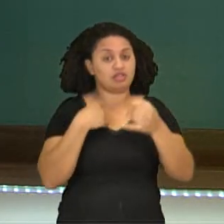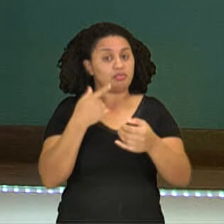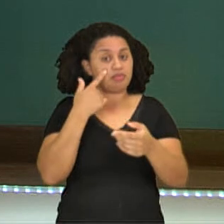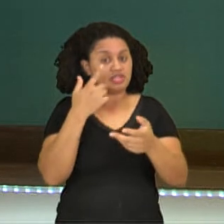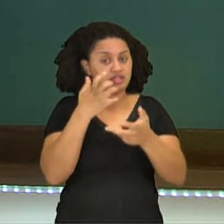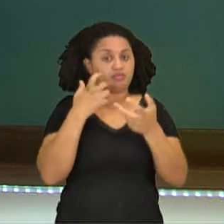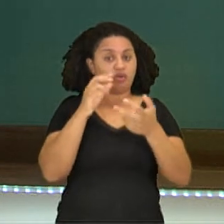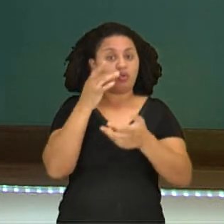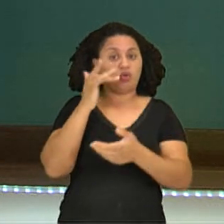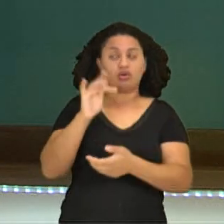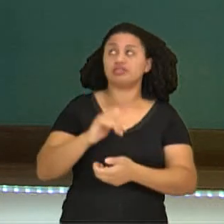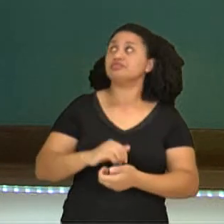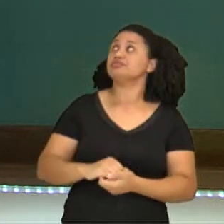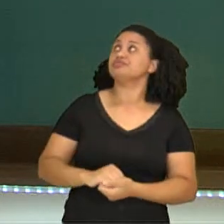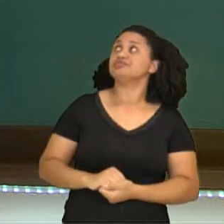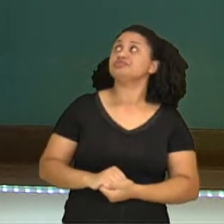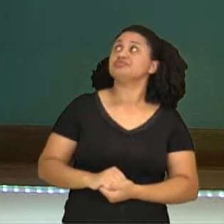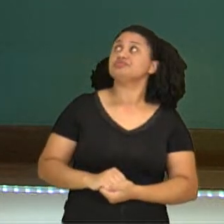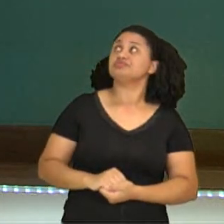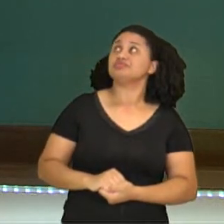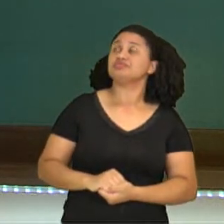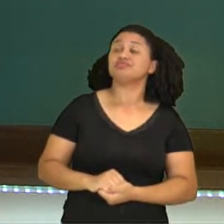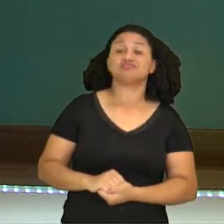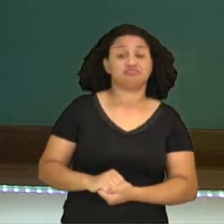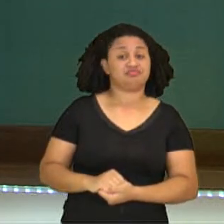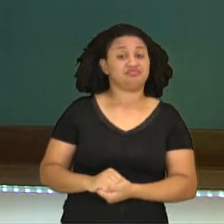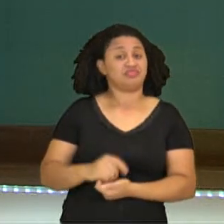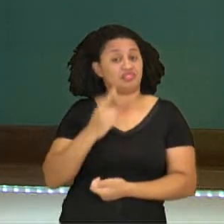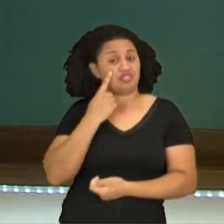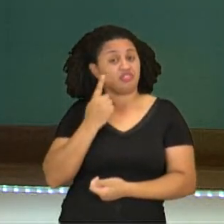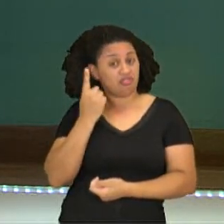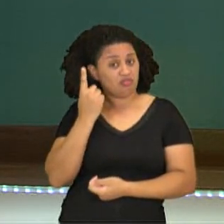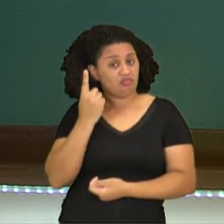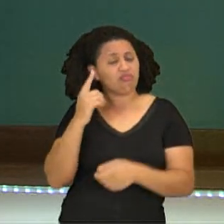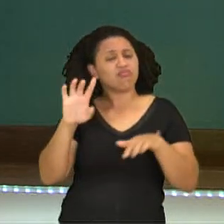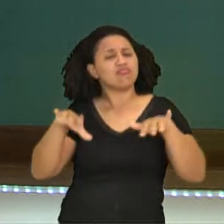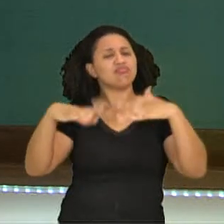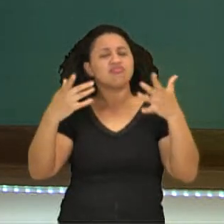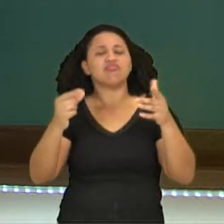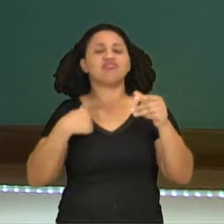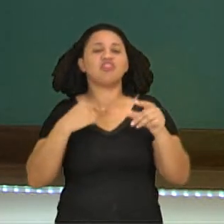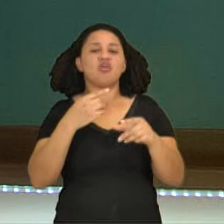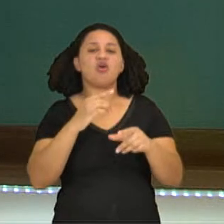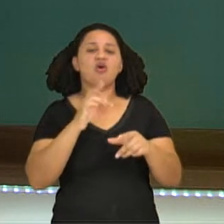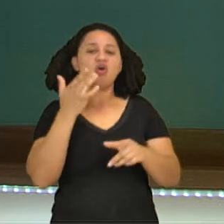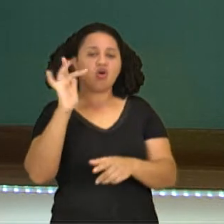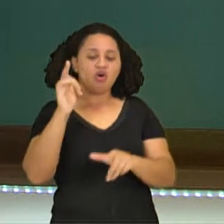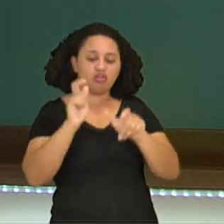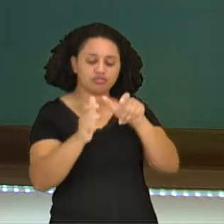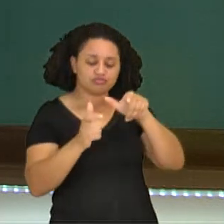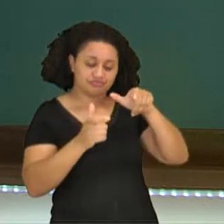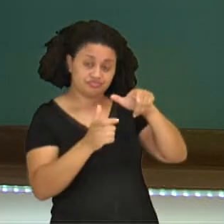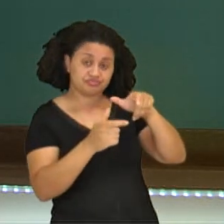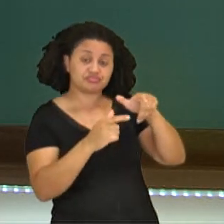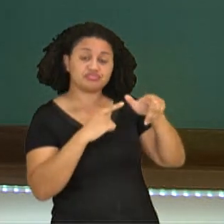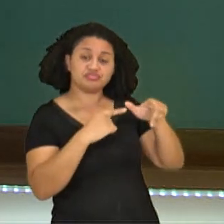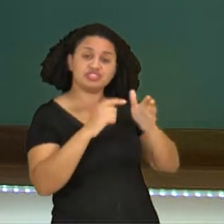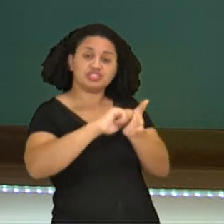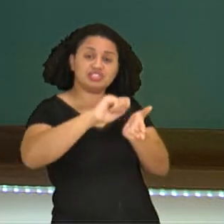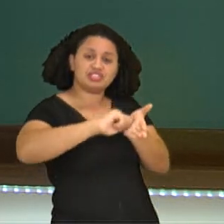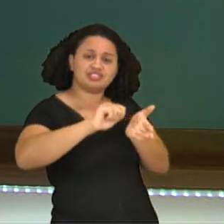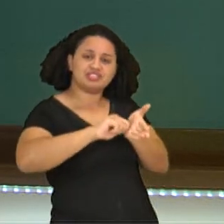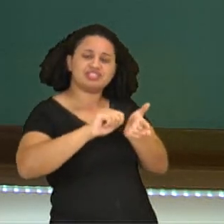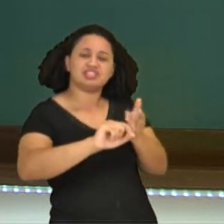explicando. Ouro, escrita hieróglifa egípcia, e essa influência, essa intensa troca cultural e inclusive